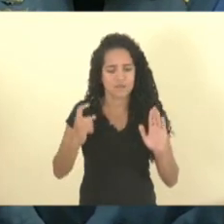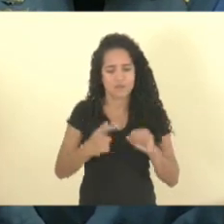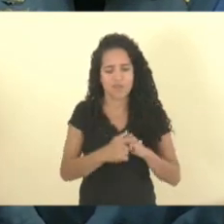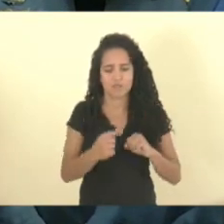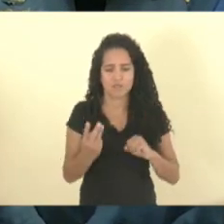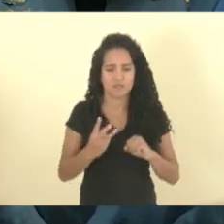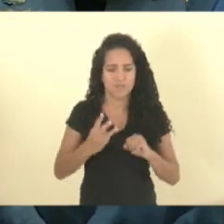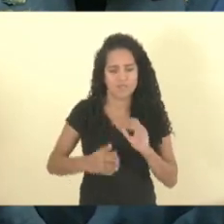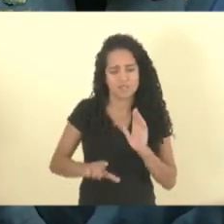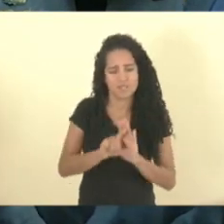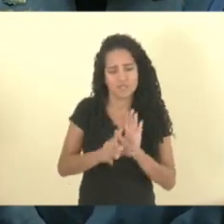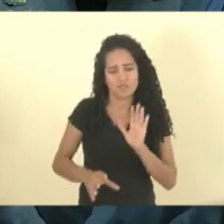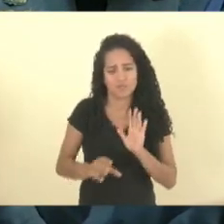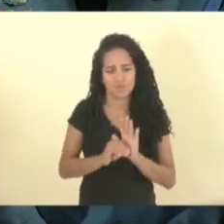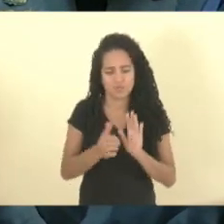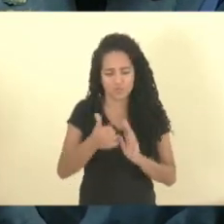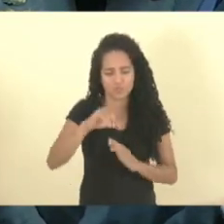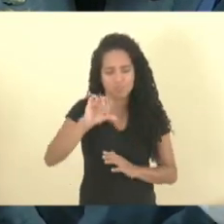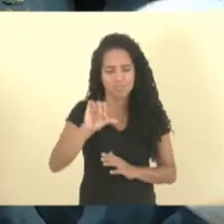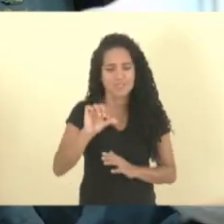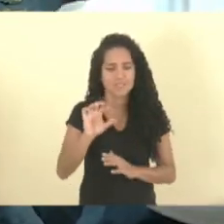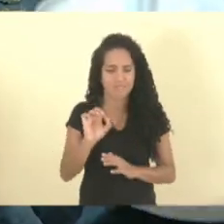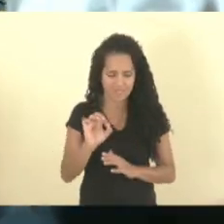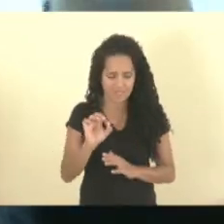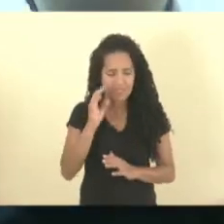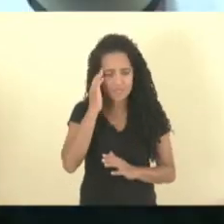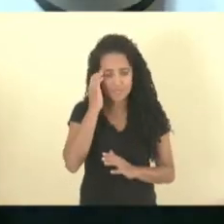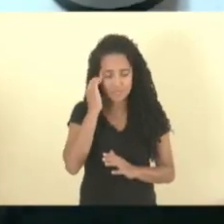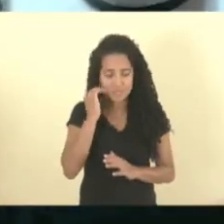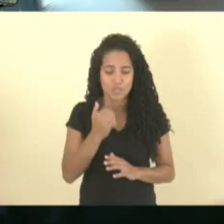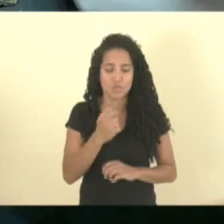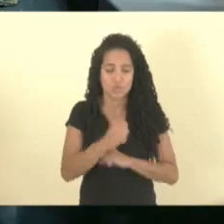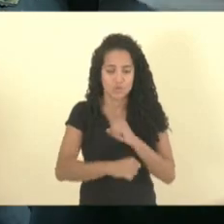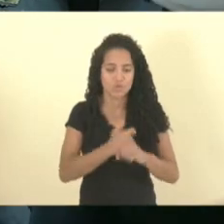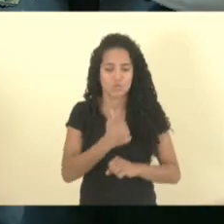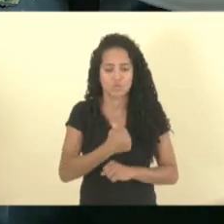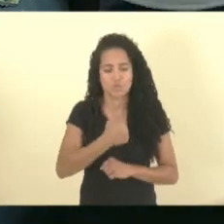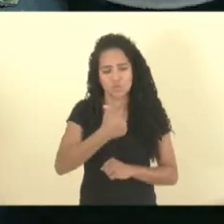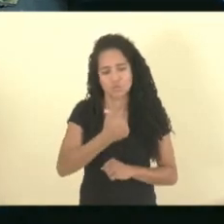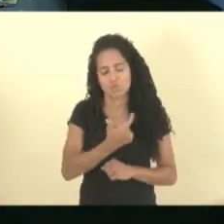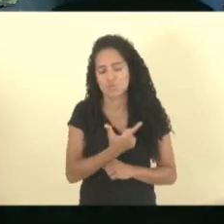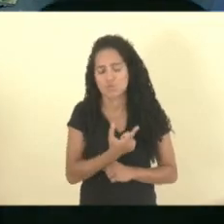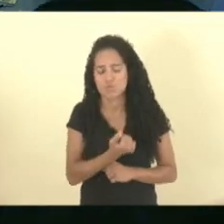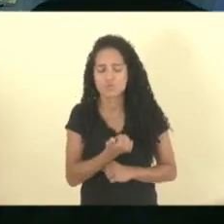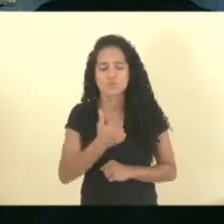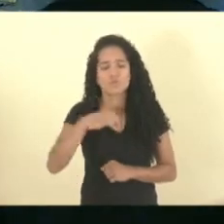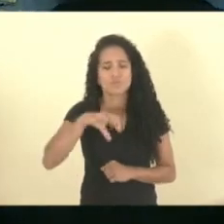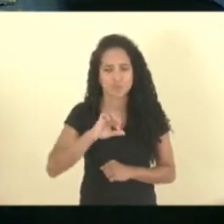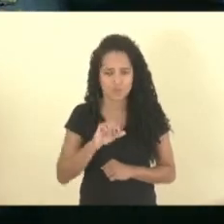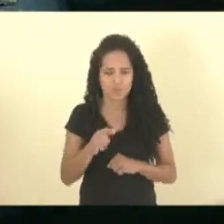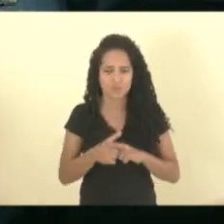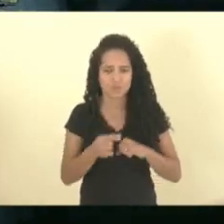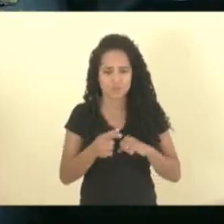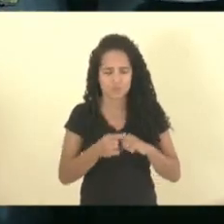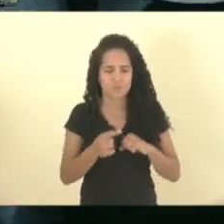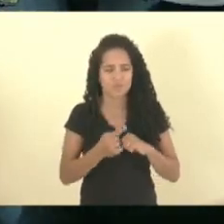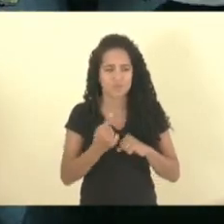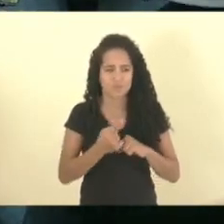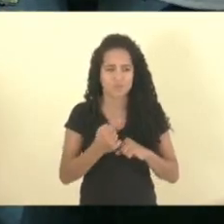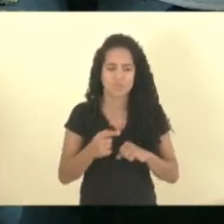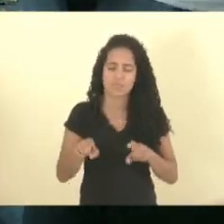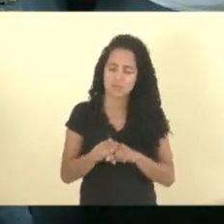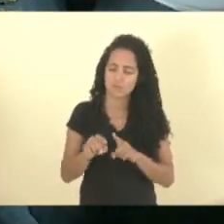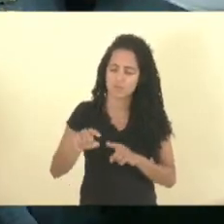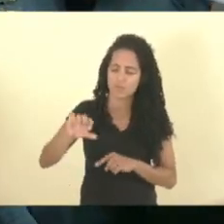da Lei Complementar 910 de 2019, inciso 1º, parágrafo 1º do artigo 10 da Lei Complementar